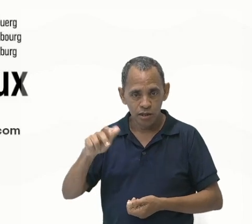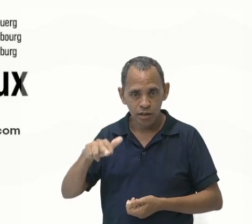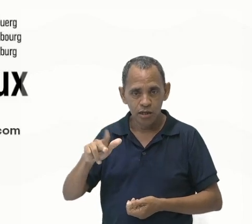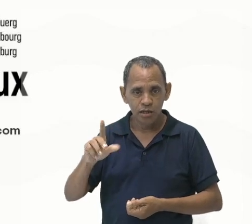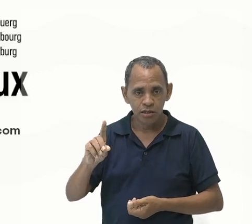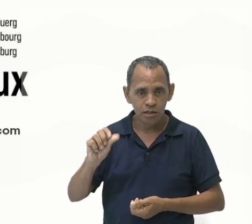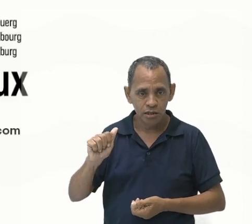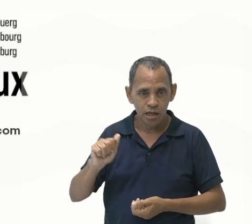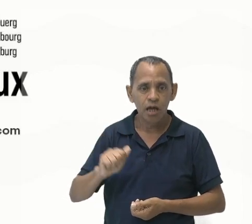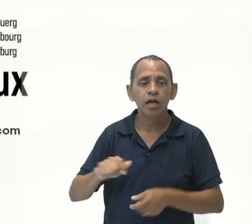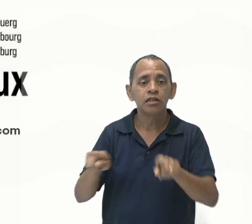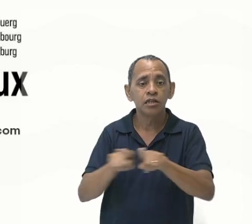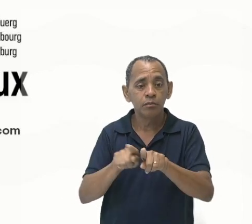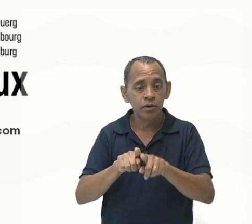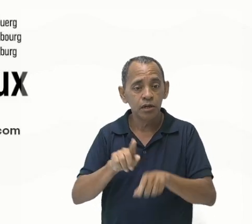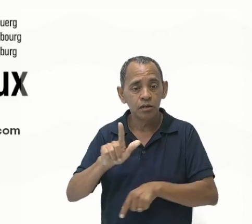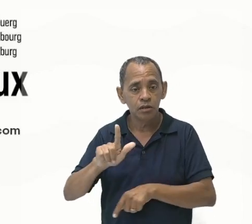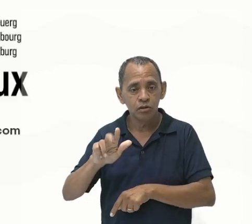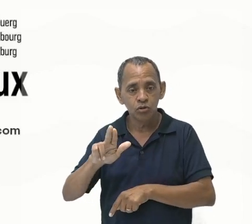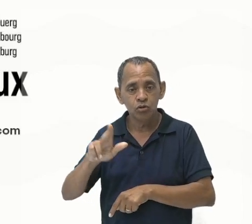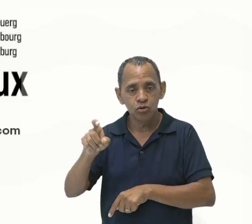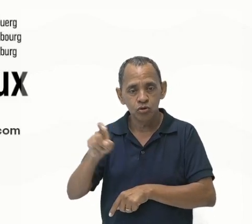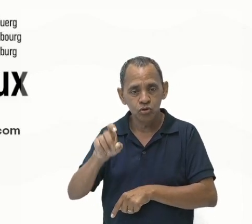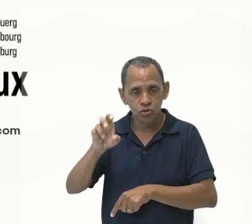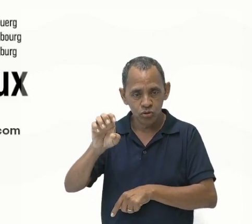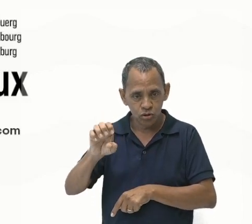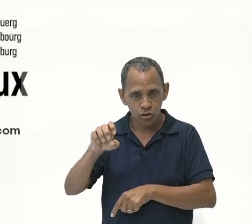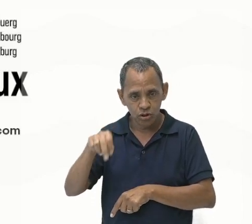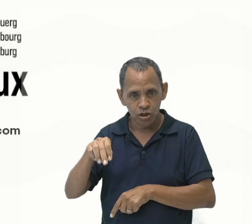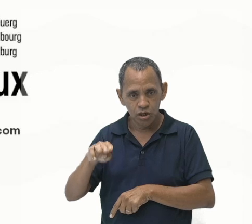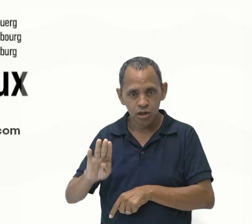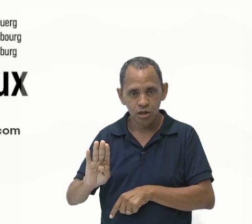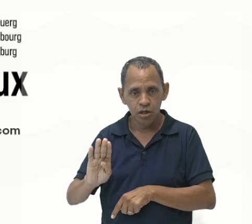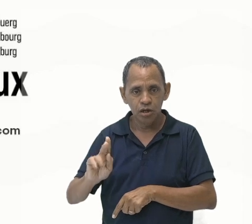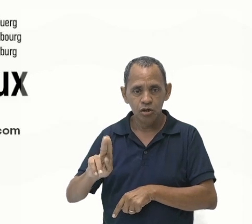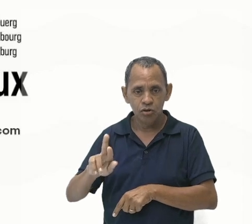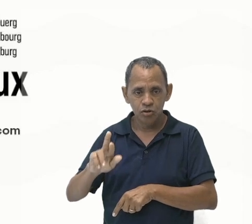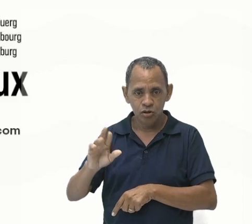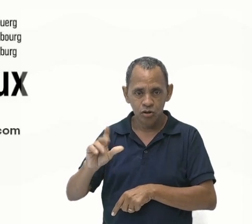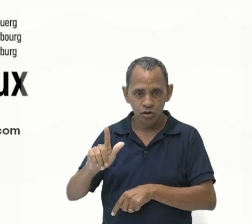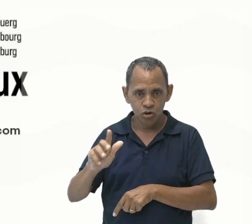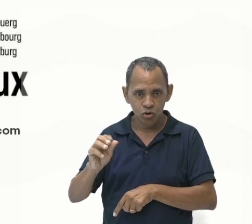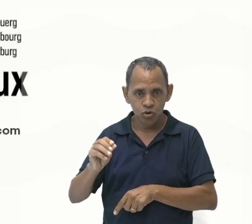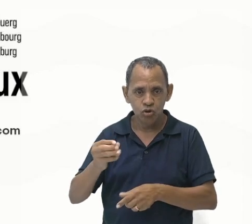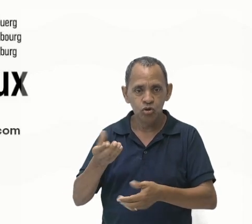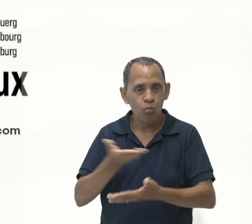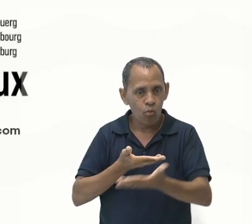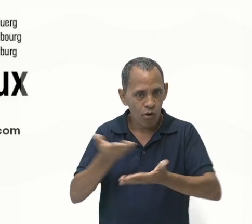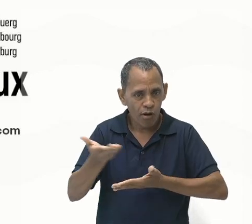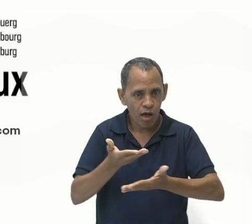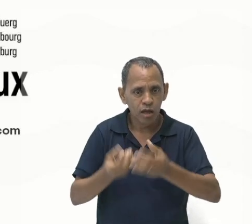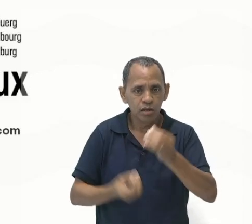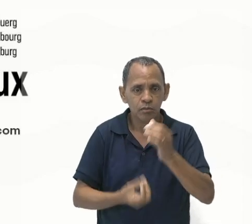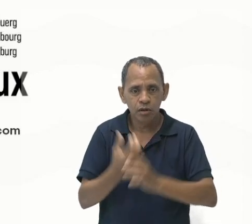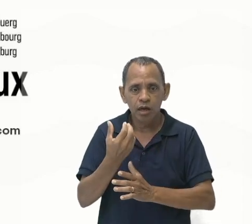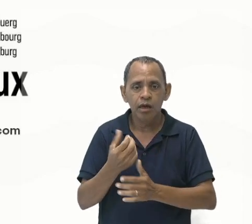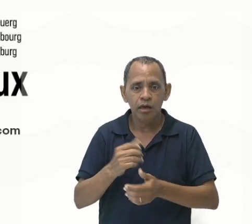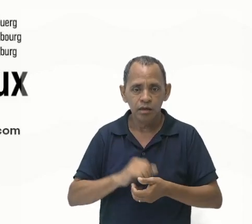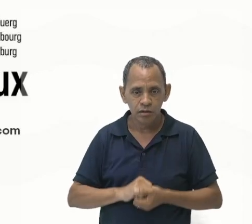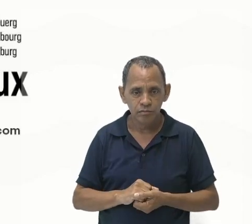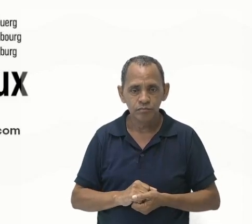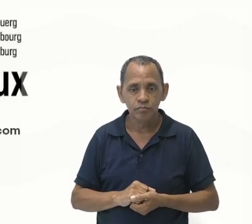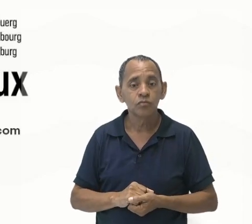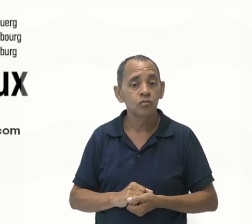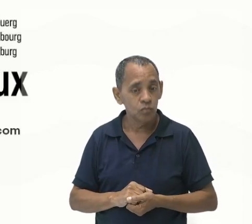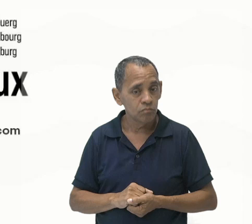e também Luxemburgo. E eles são considerados ali, o Benelux é considerado o embrião daquilo que veio se tornar a